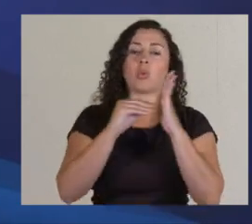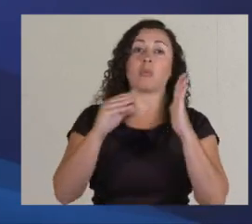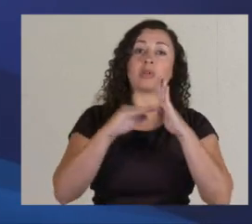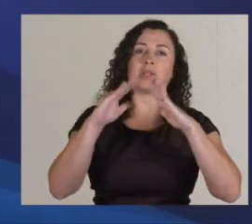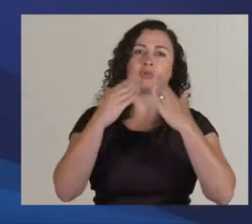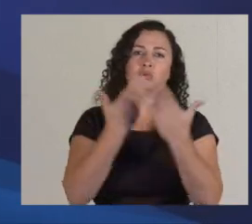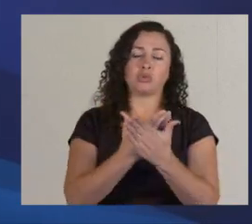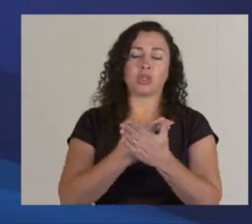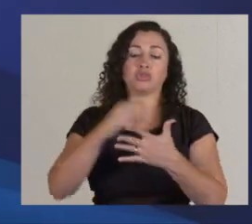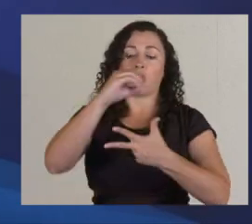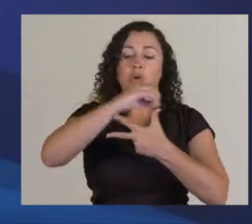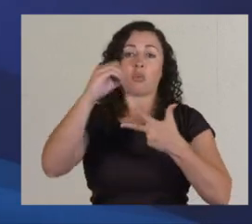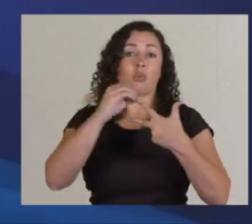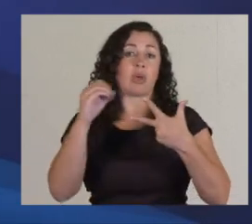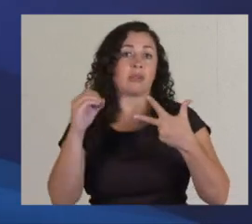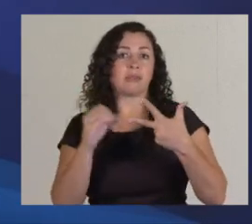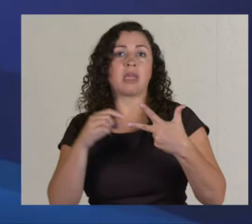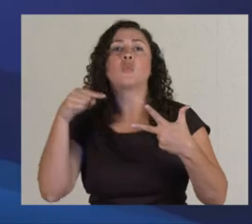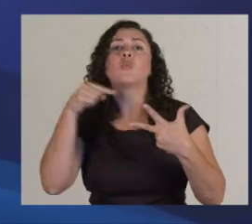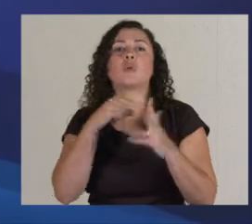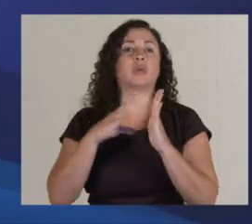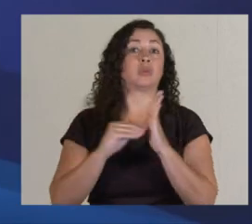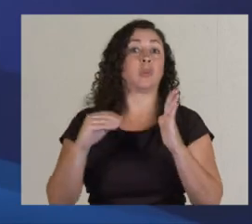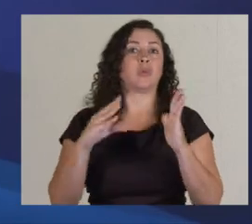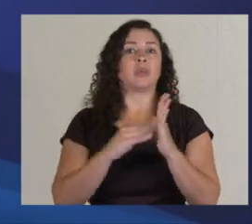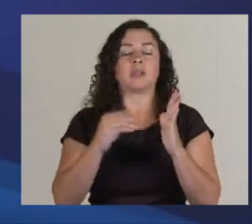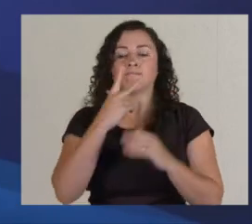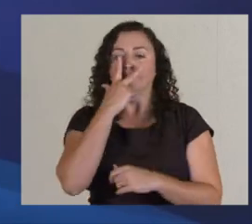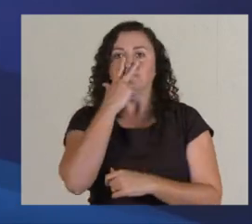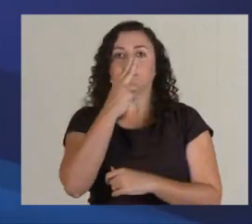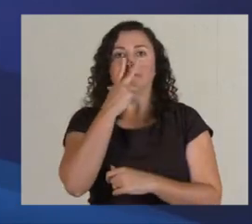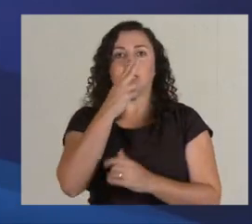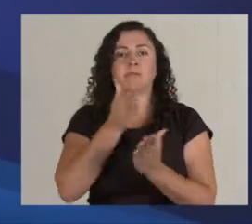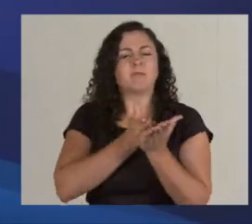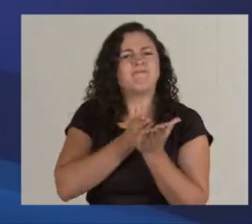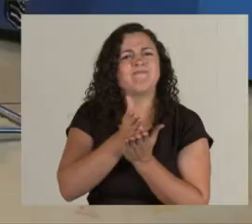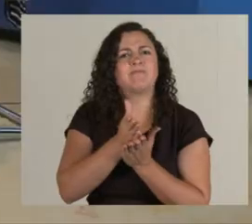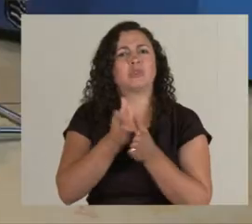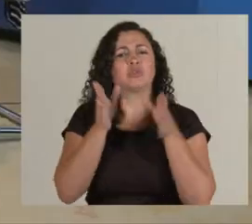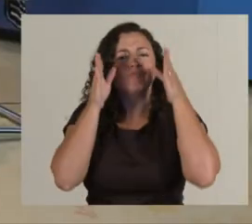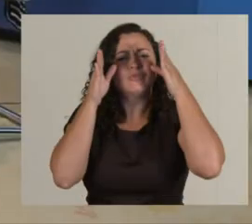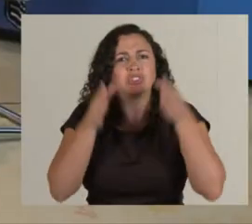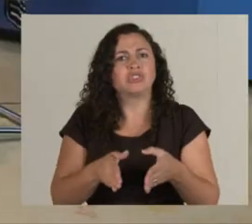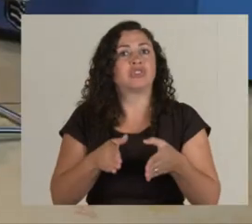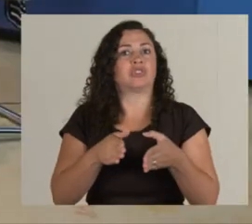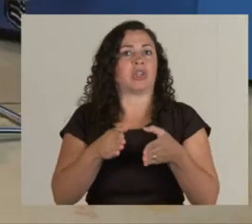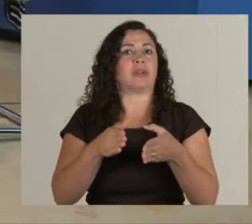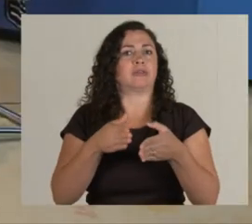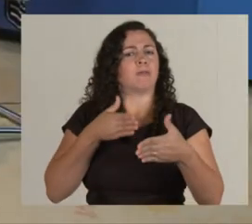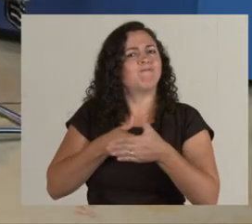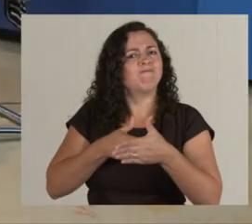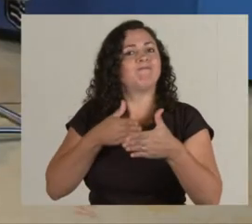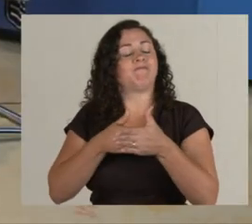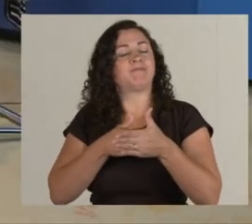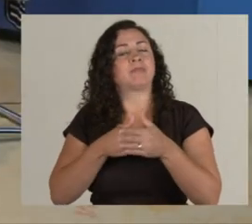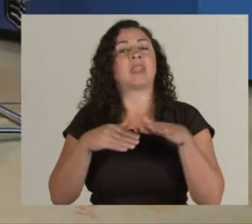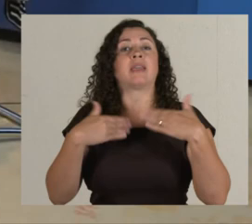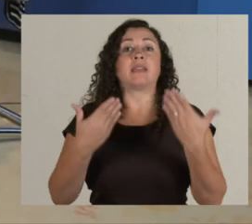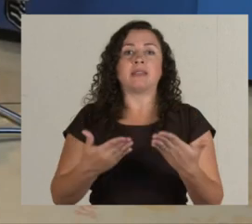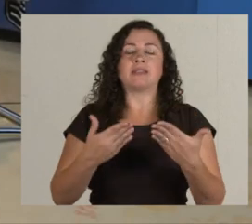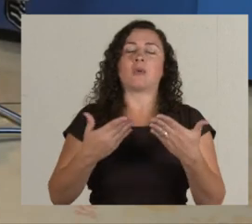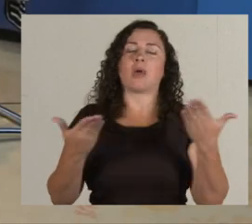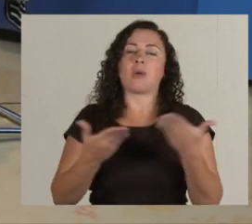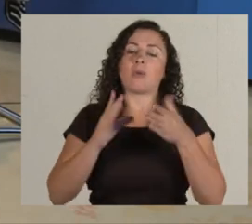modelo exclusivamente do Enem, eles são modelos que ficam muito fechados, né? Restritos, engessam de alguma forma.